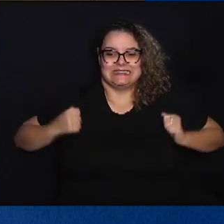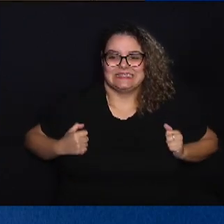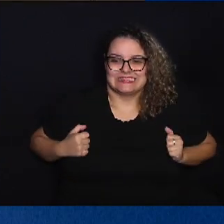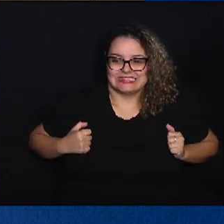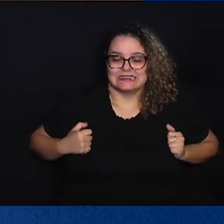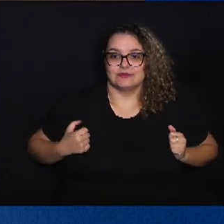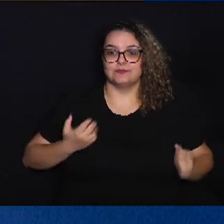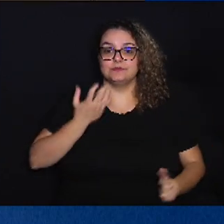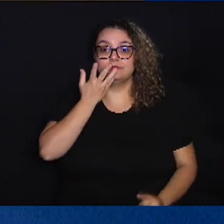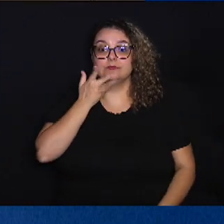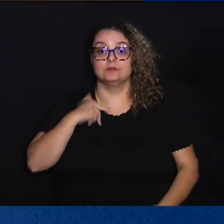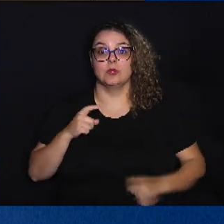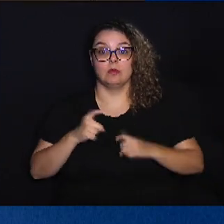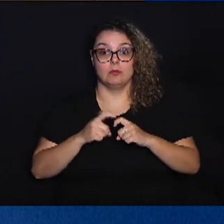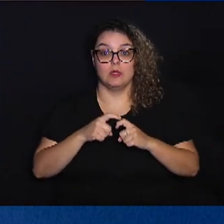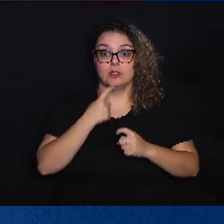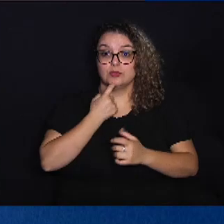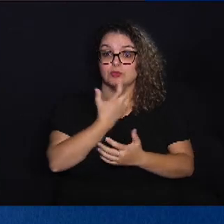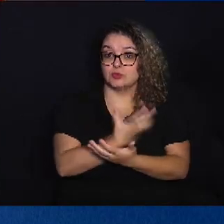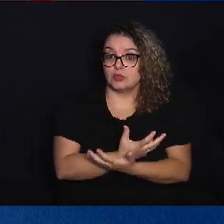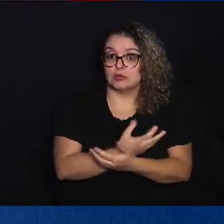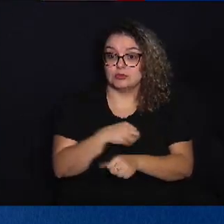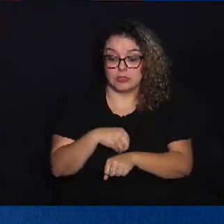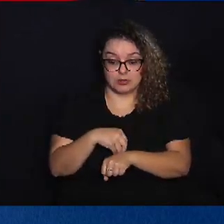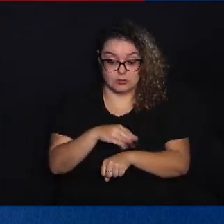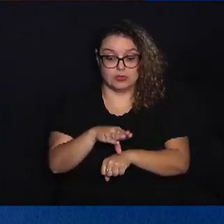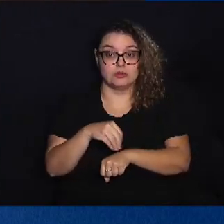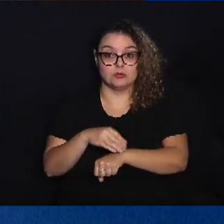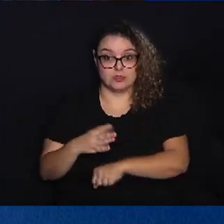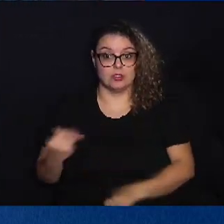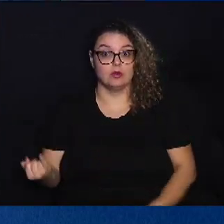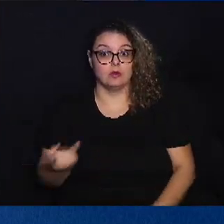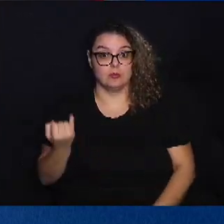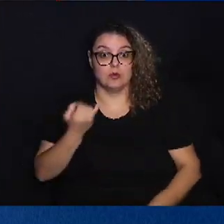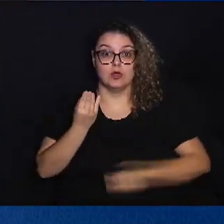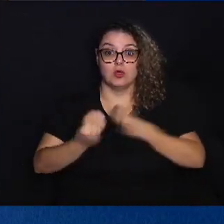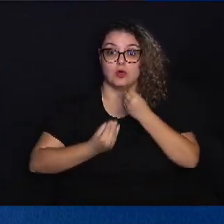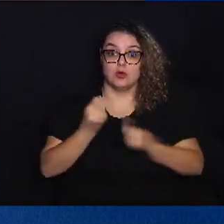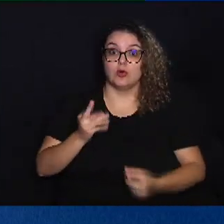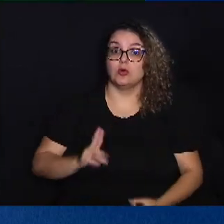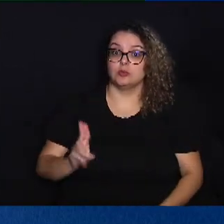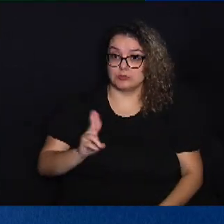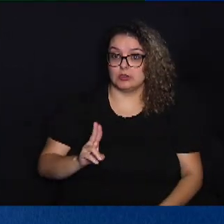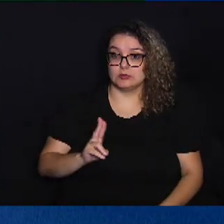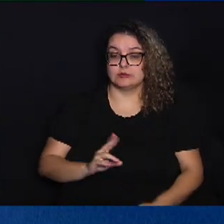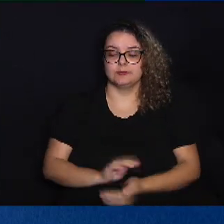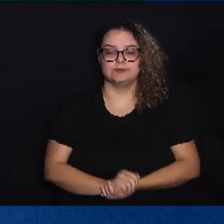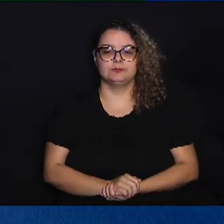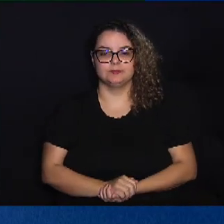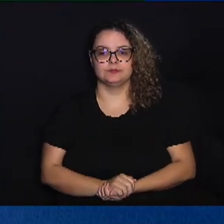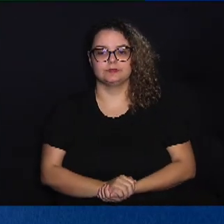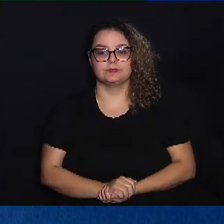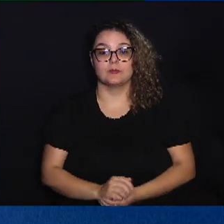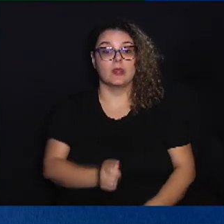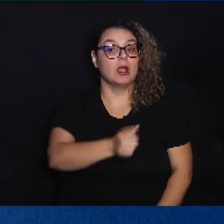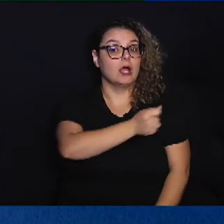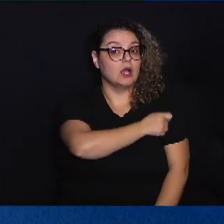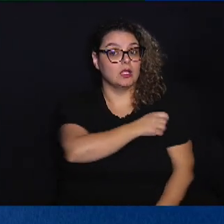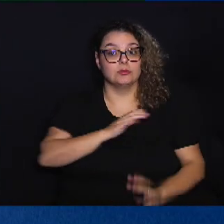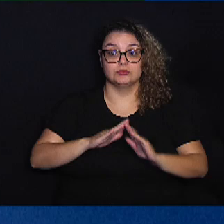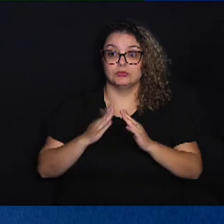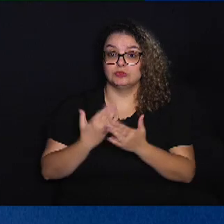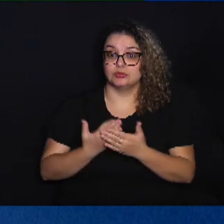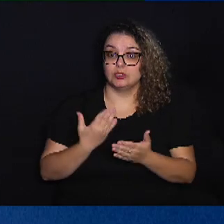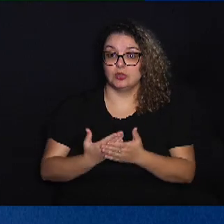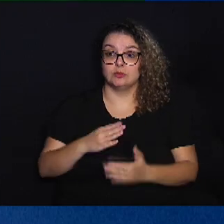crianças. Médico ortopedista dá dicas importantes de como utilizá-las. Alunos da Escola Municipal